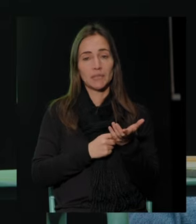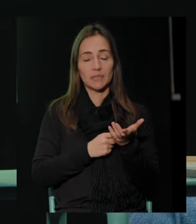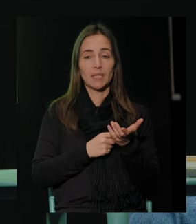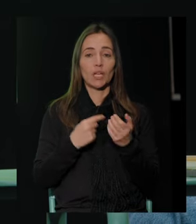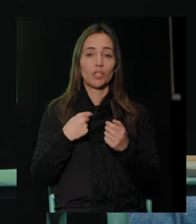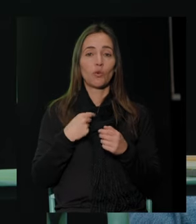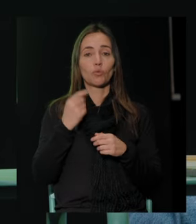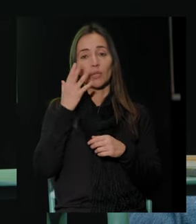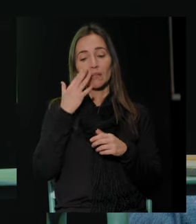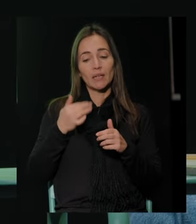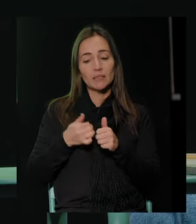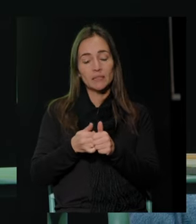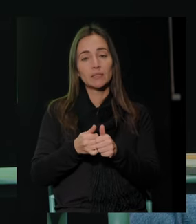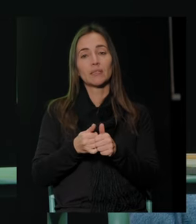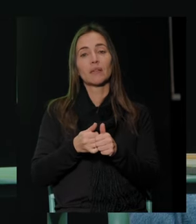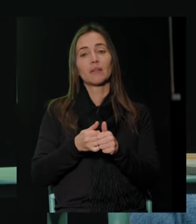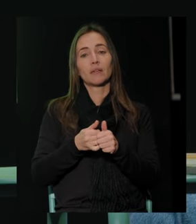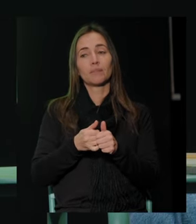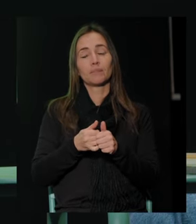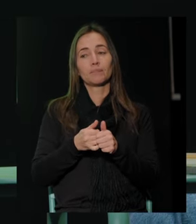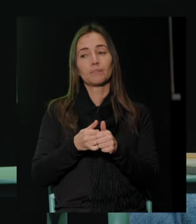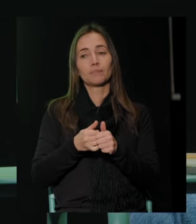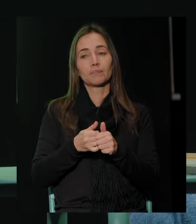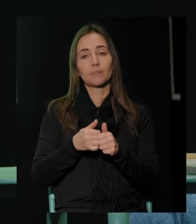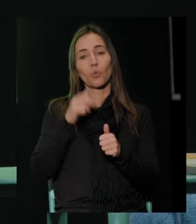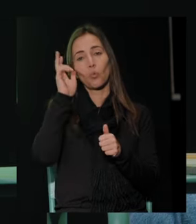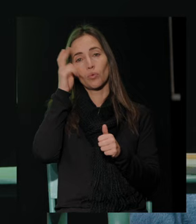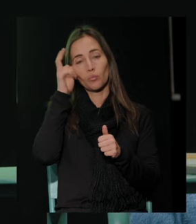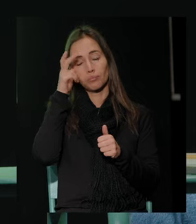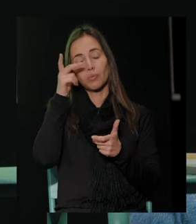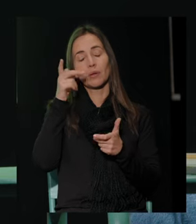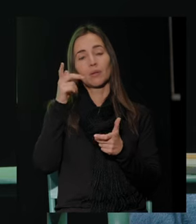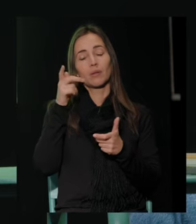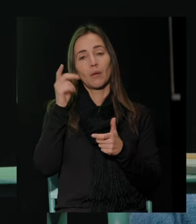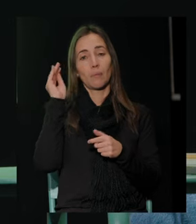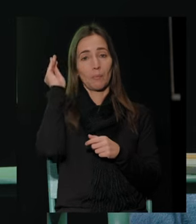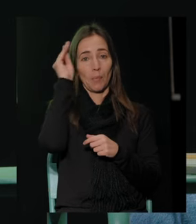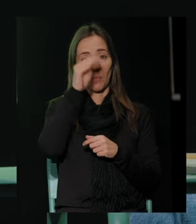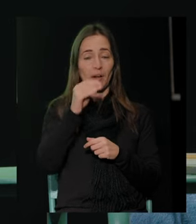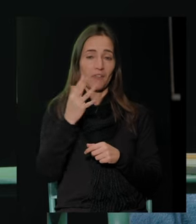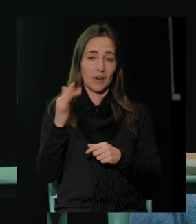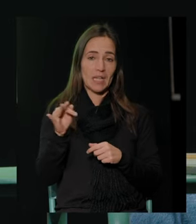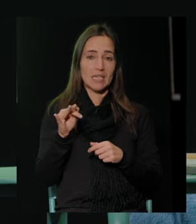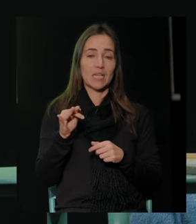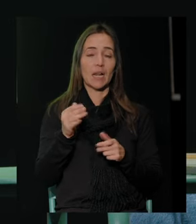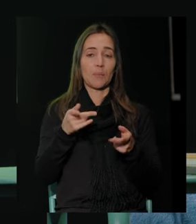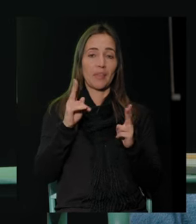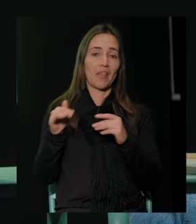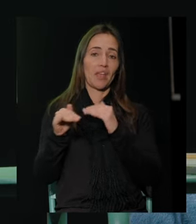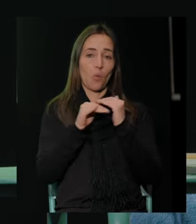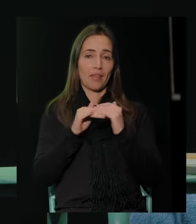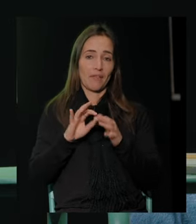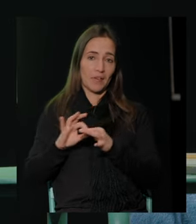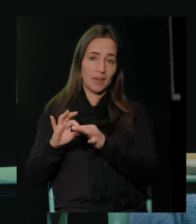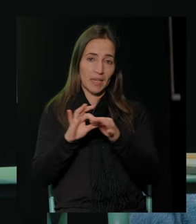estou a tentar seguir um bocado a trilogia republicana francesa, não é? Da liberdade, igualdade e fraternidade. Há uma necessidade de